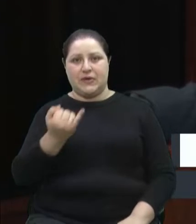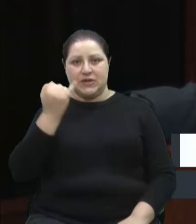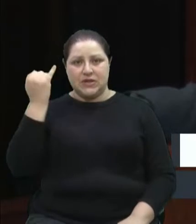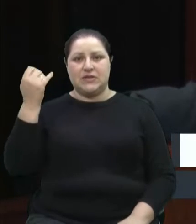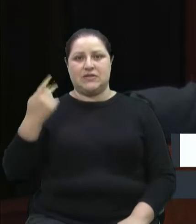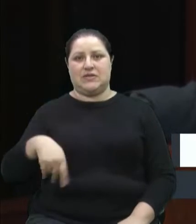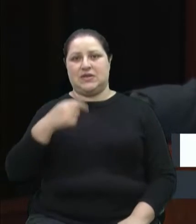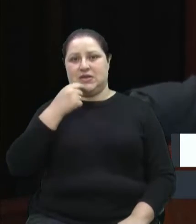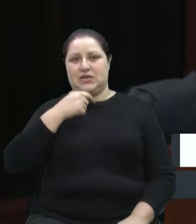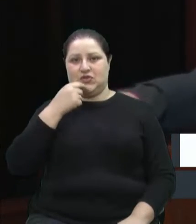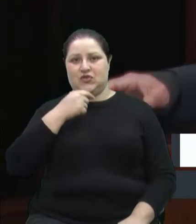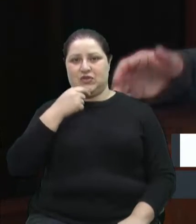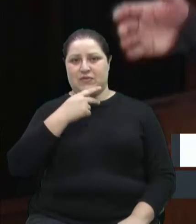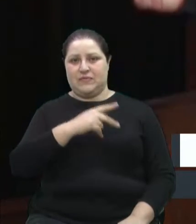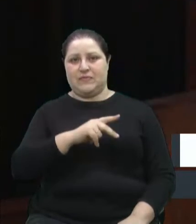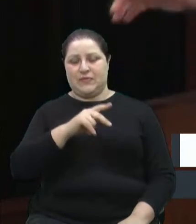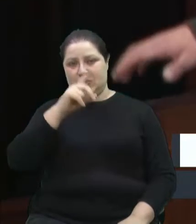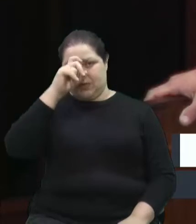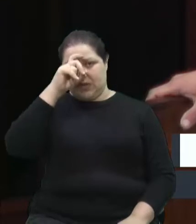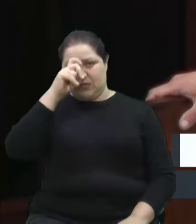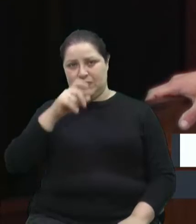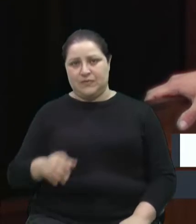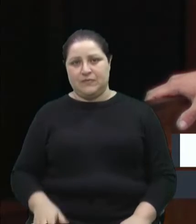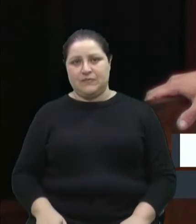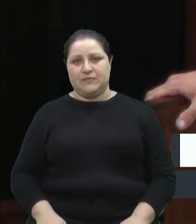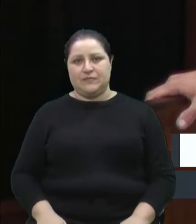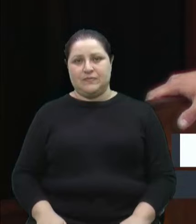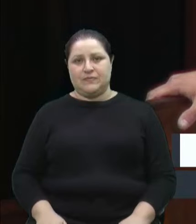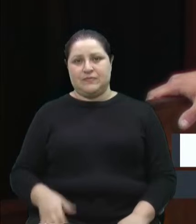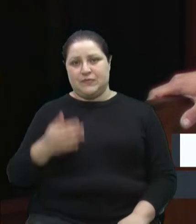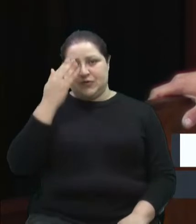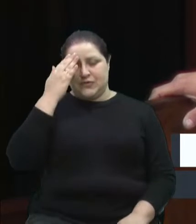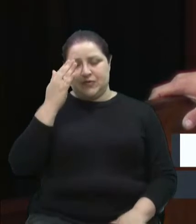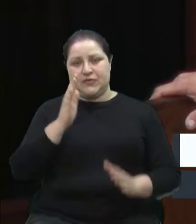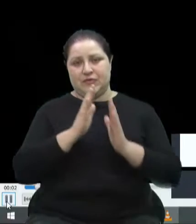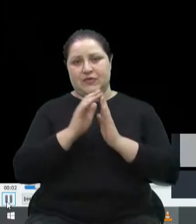nosso município. Por gentileza, Adriane.